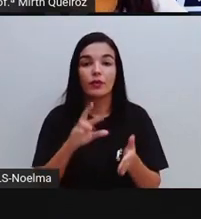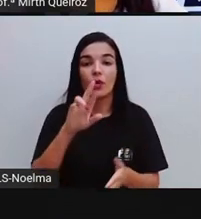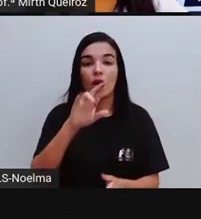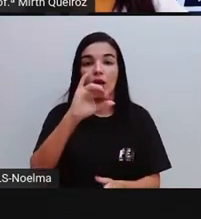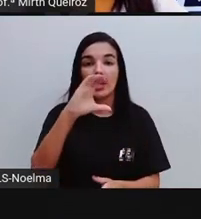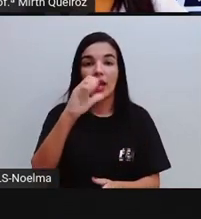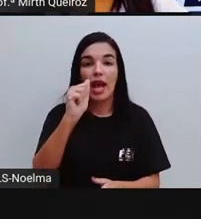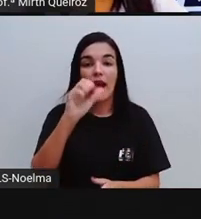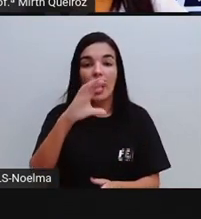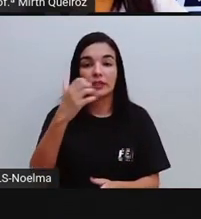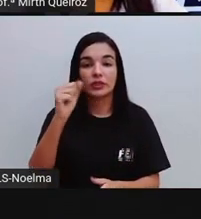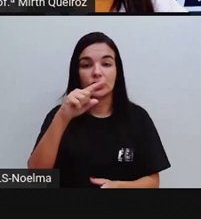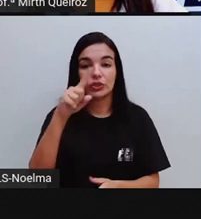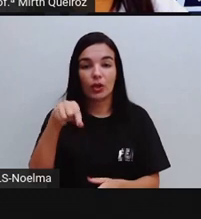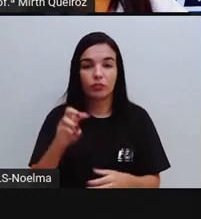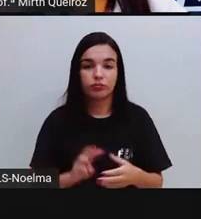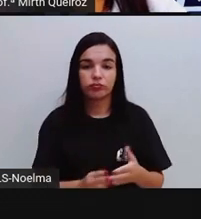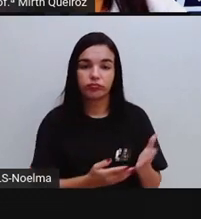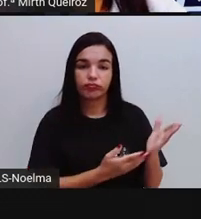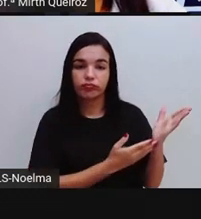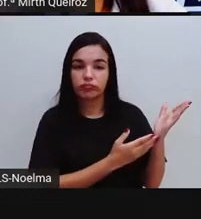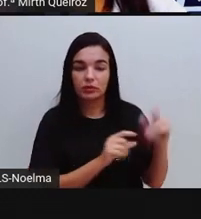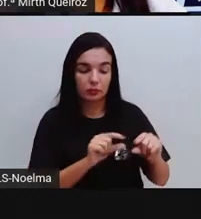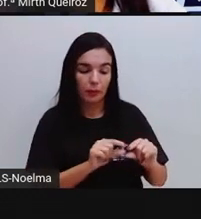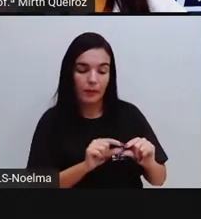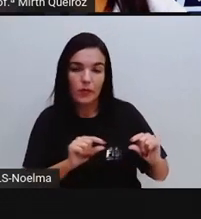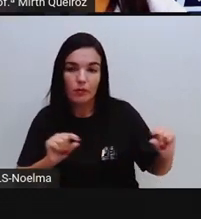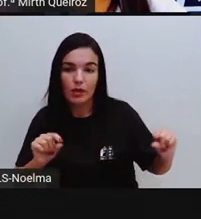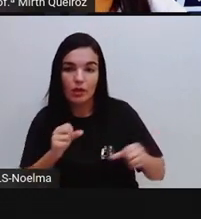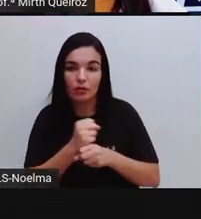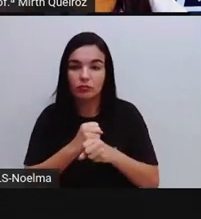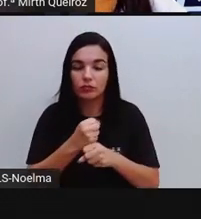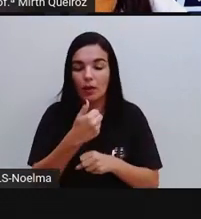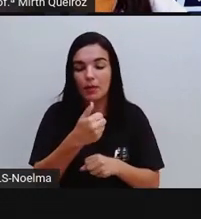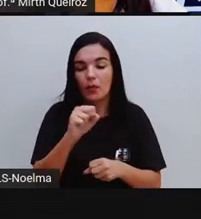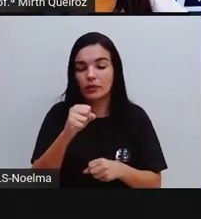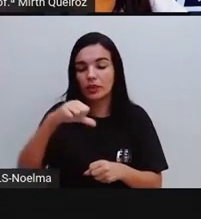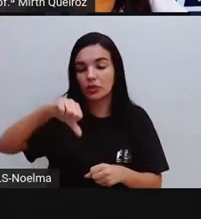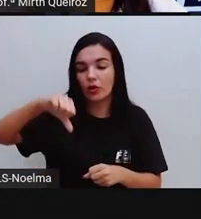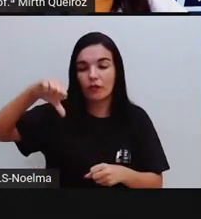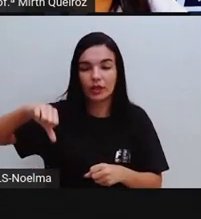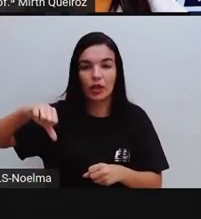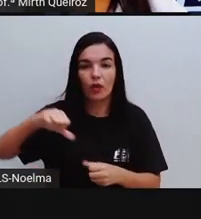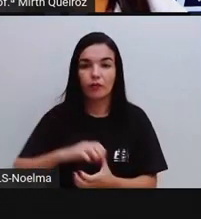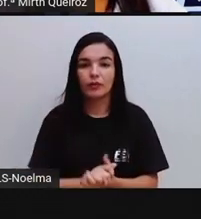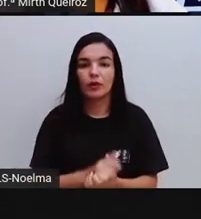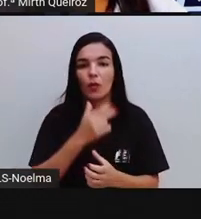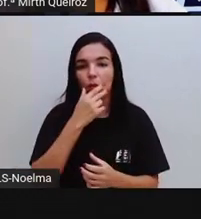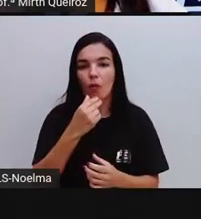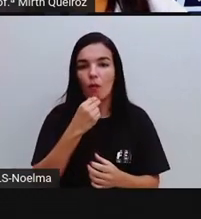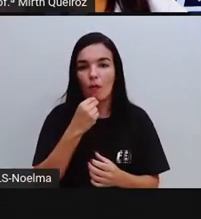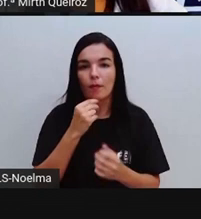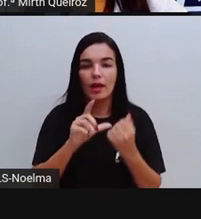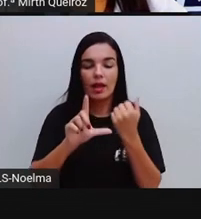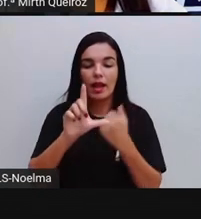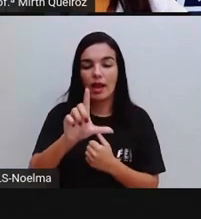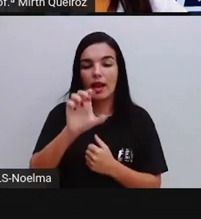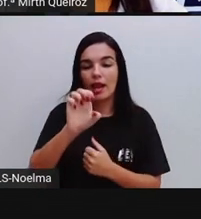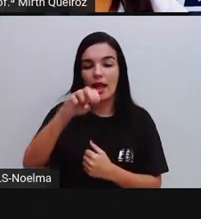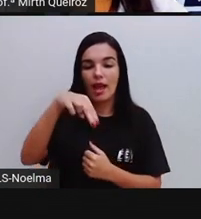Riachão com o Diabo, que foi escrita e editada em 1899. Leandro Gomes de Barros é um